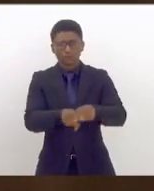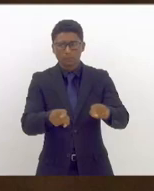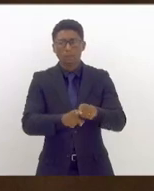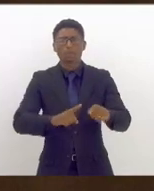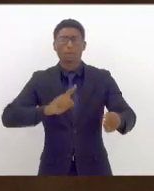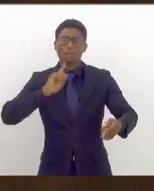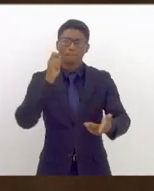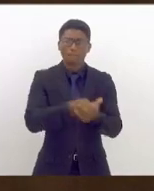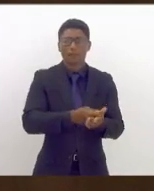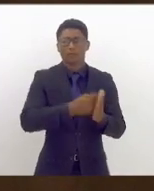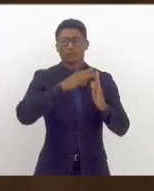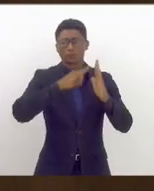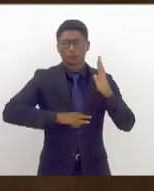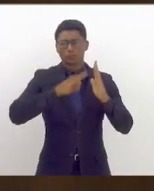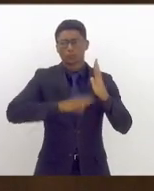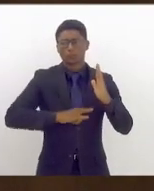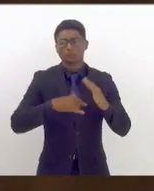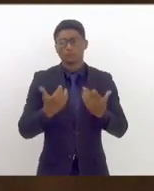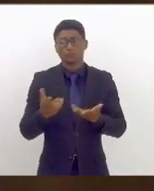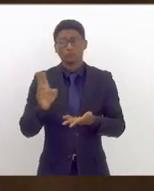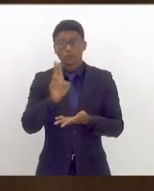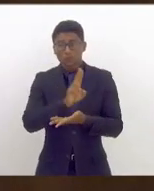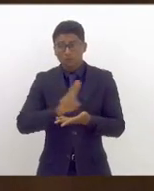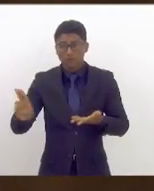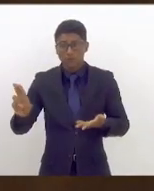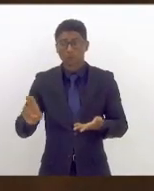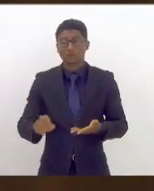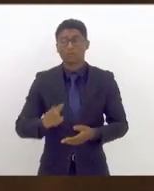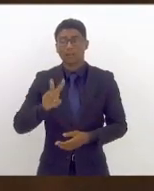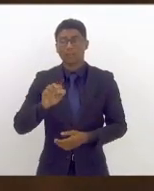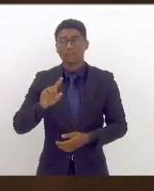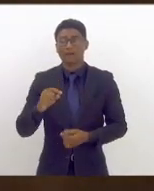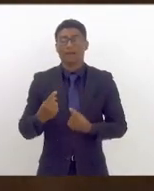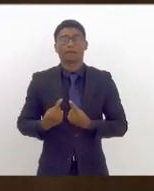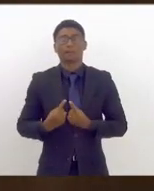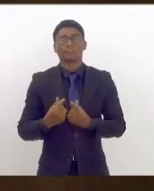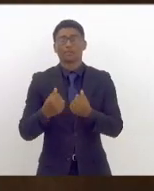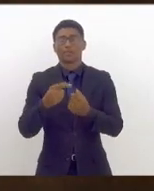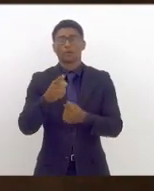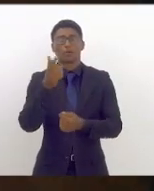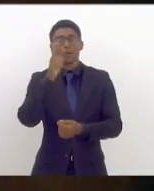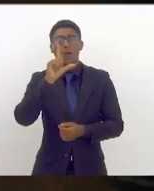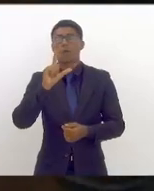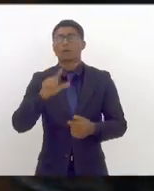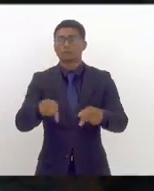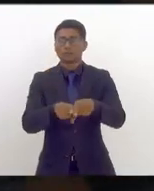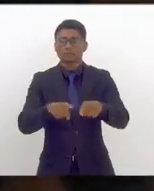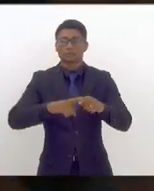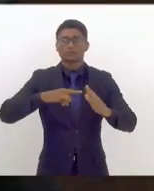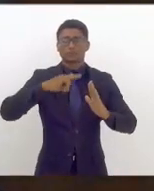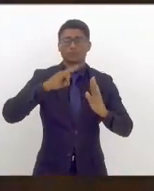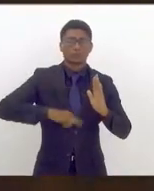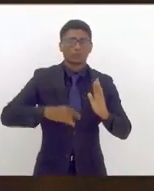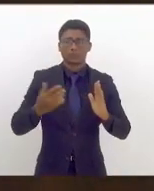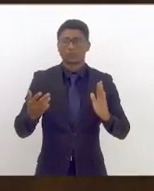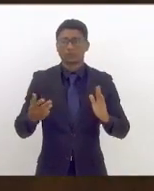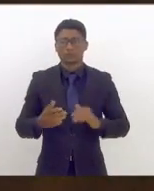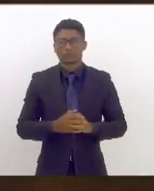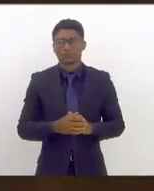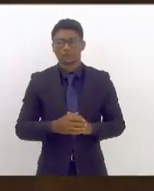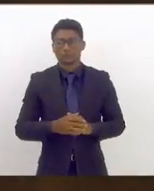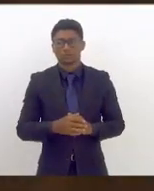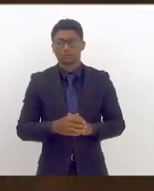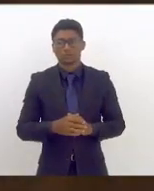documento Ou seja a universidade lucra na vaga do Estudante lucra na documentação e toda a